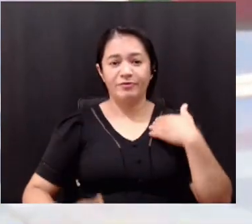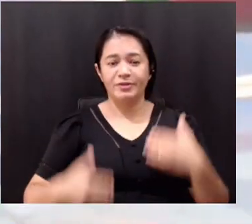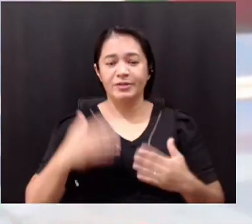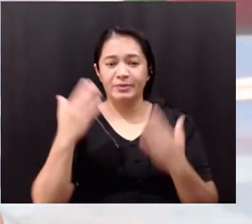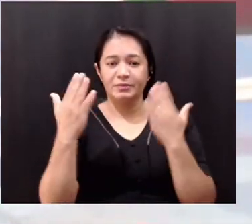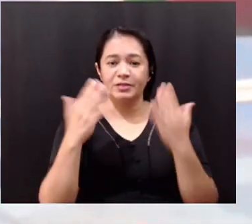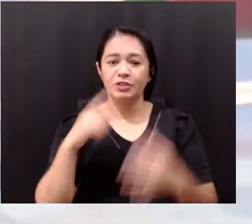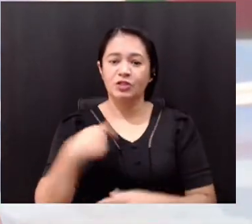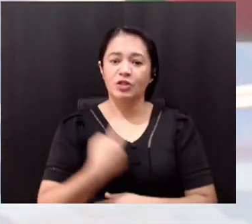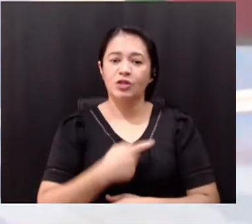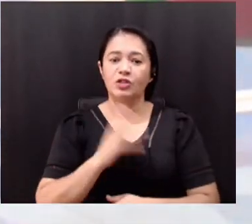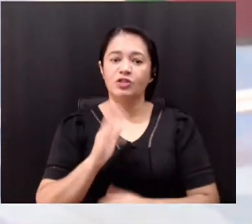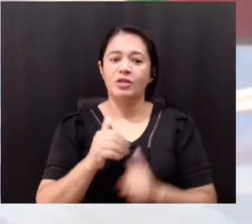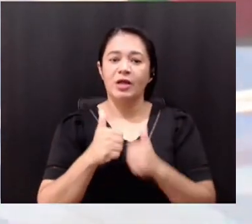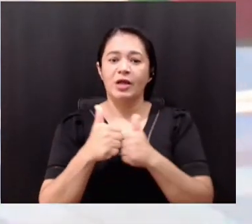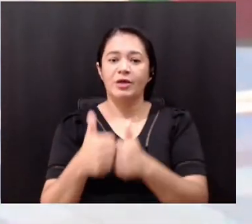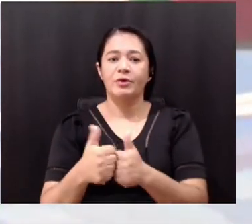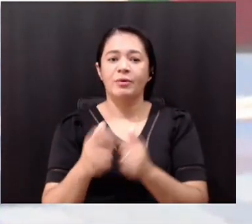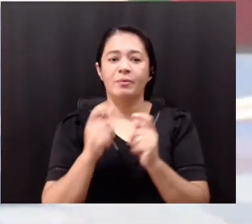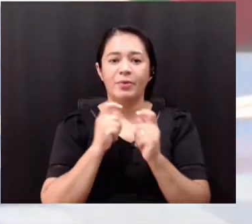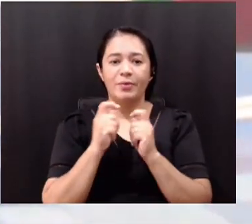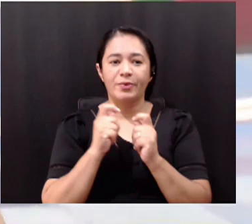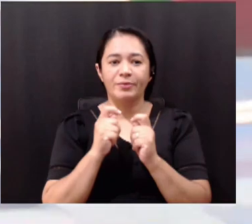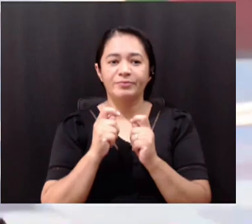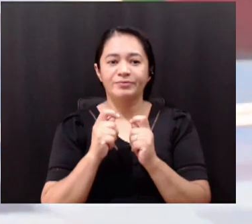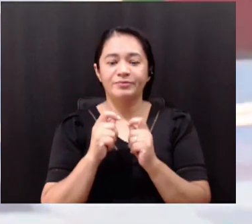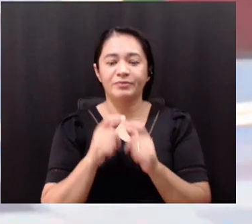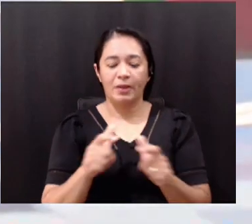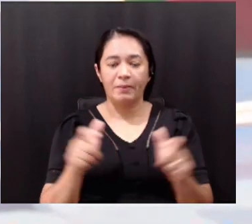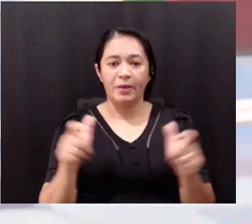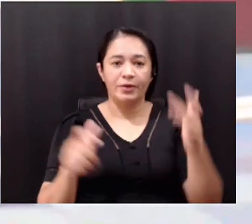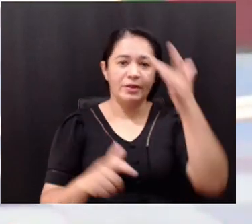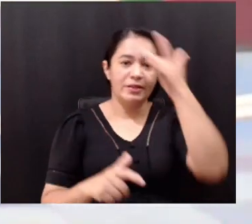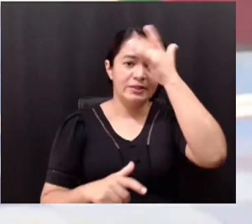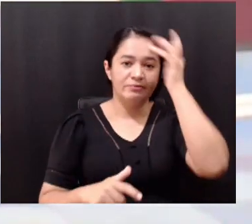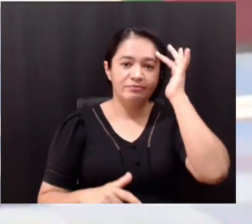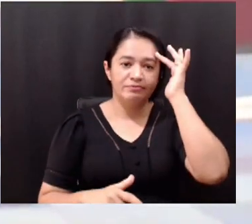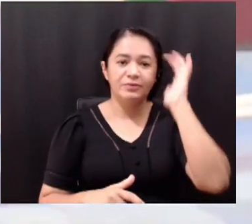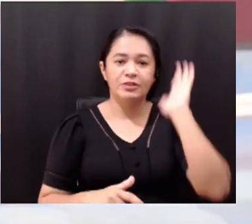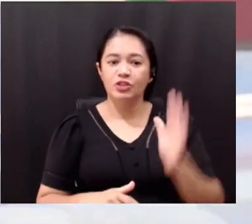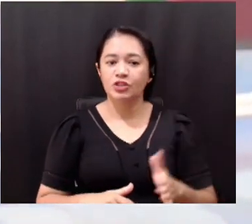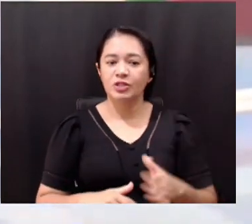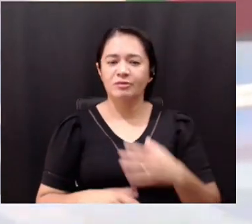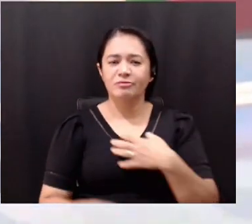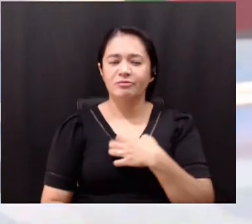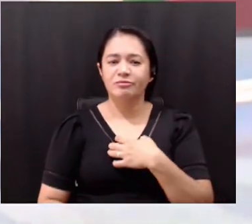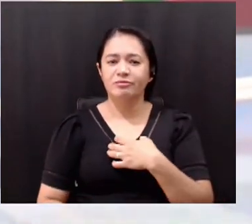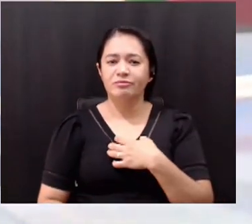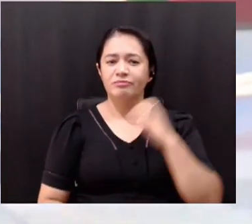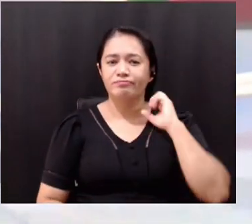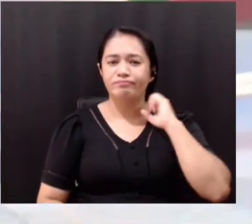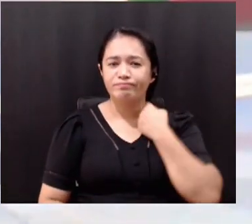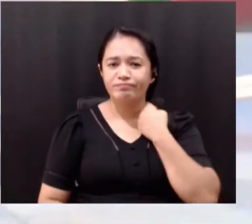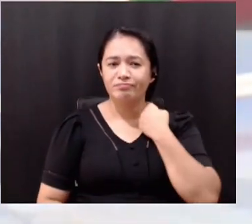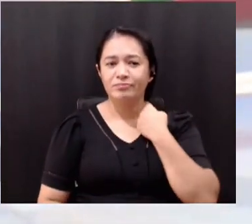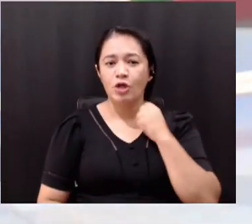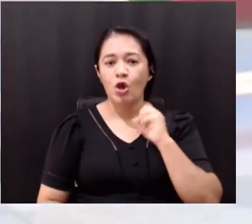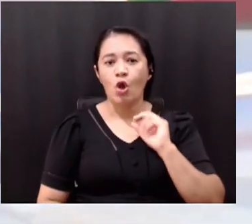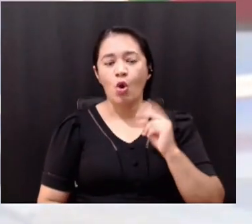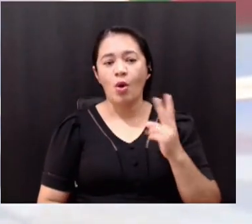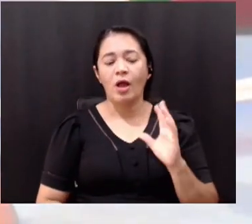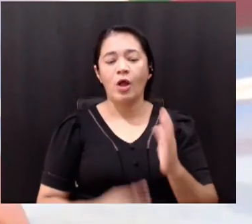nas entrevistas, né, Rúbia, a maioria das pessoas já sentiu esse esgotamento ou teve até mesmo uma crise